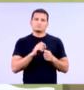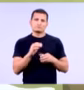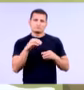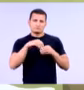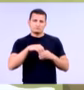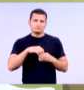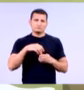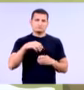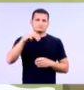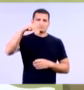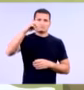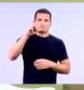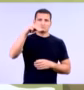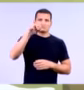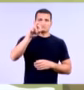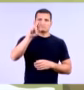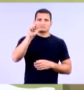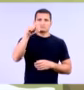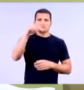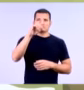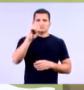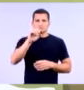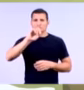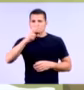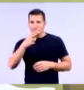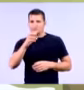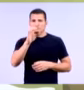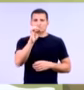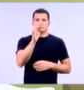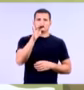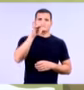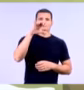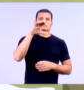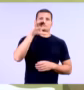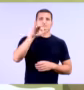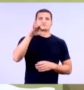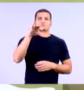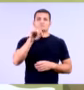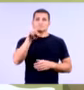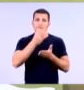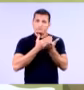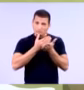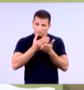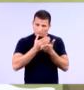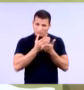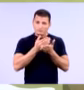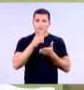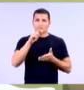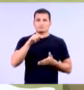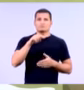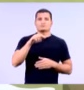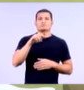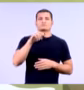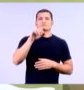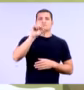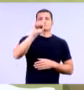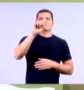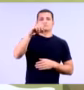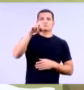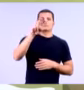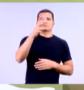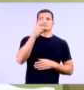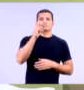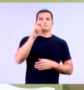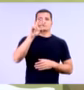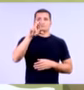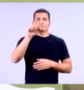você utiliza senhor. Quando você inicia a conversa, né, inicia o documento, você usa o vocativo, não o